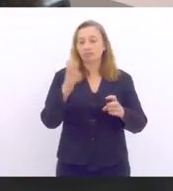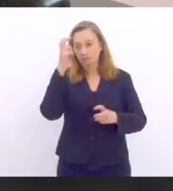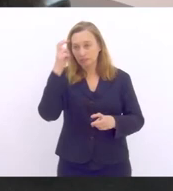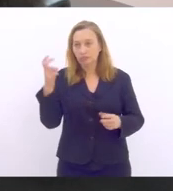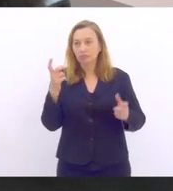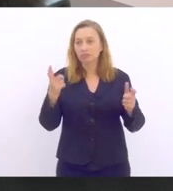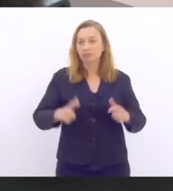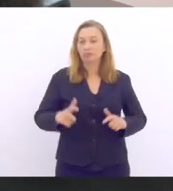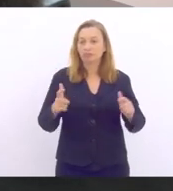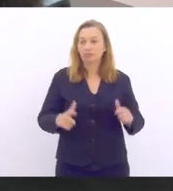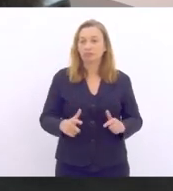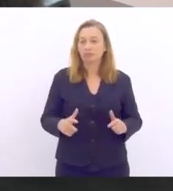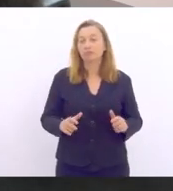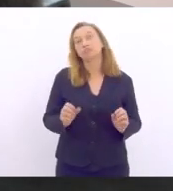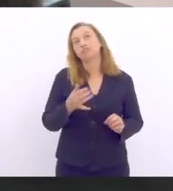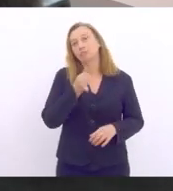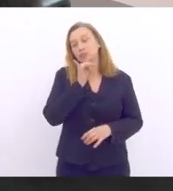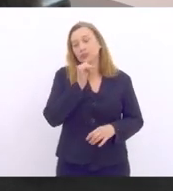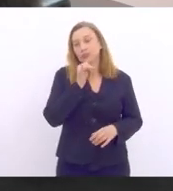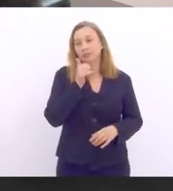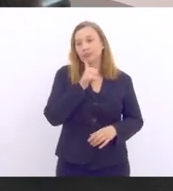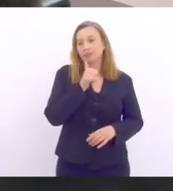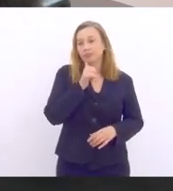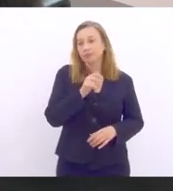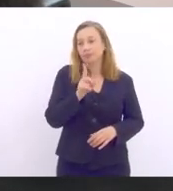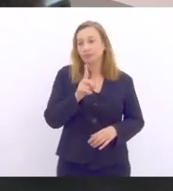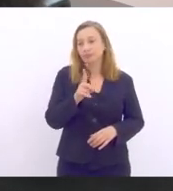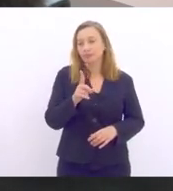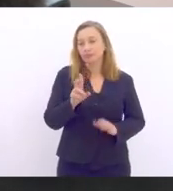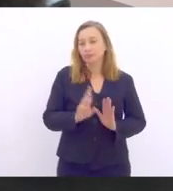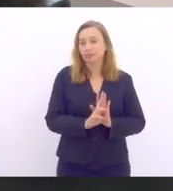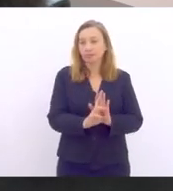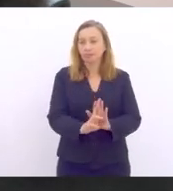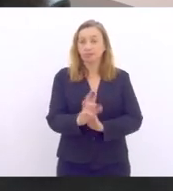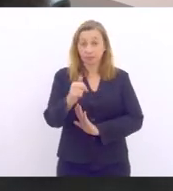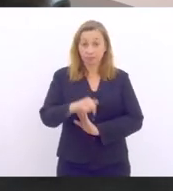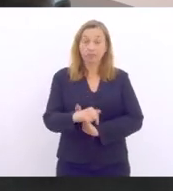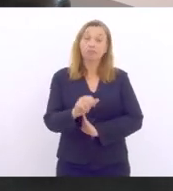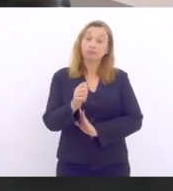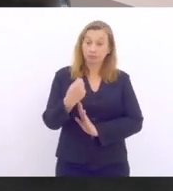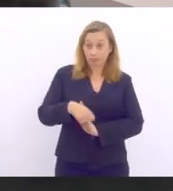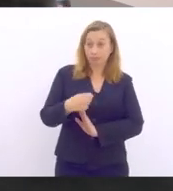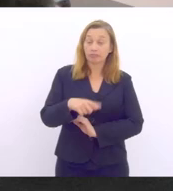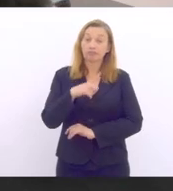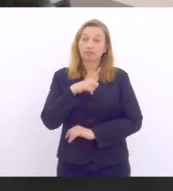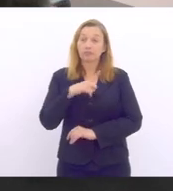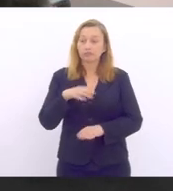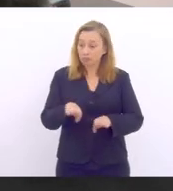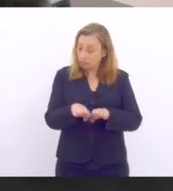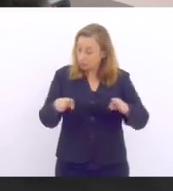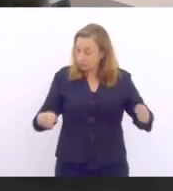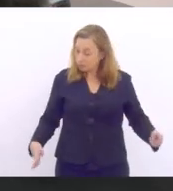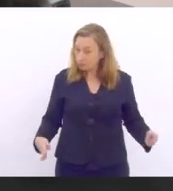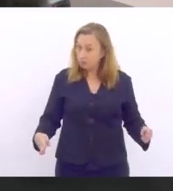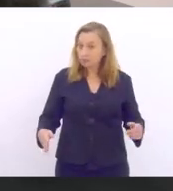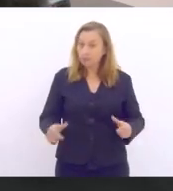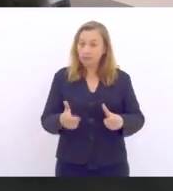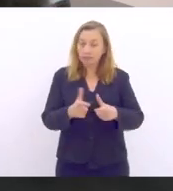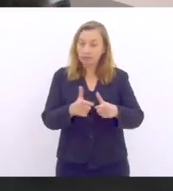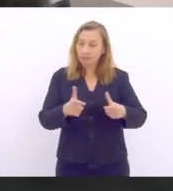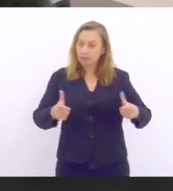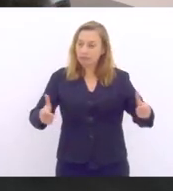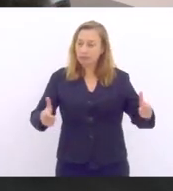espaço em que, por exemplo, as mulheres não se fazem representar como deveriam se fazer. Eu estou numa mesa com extensa